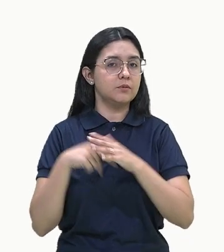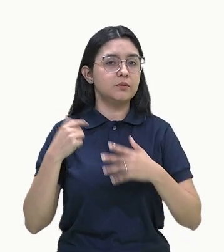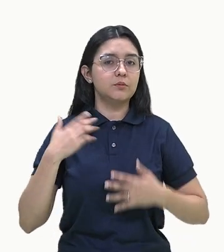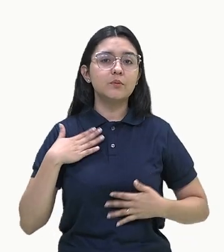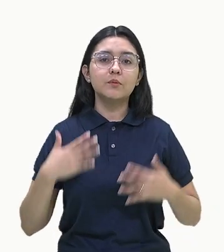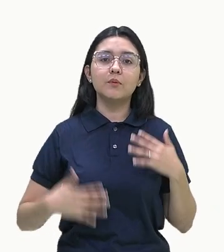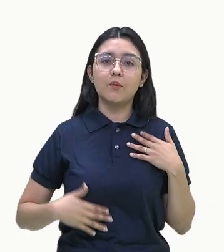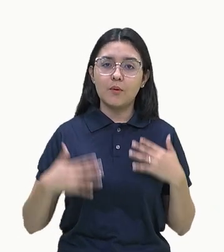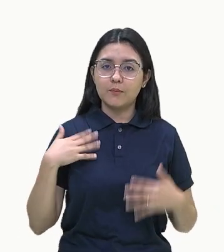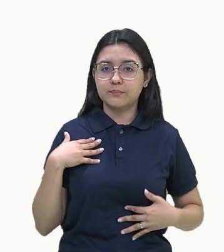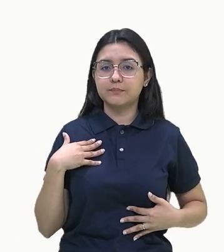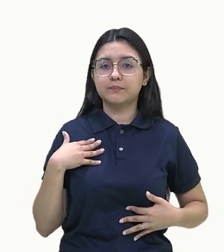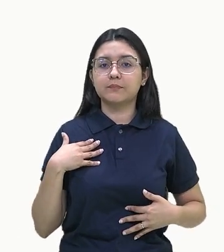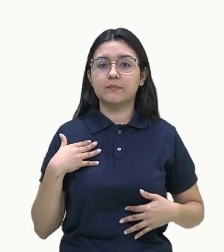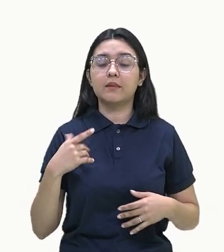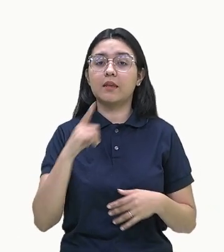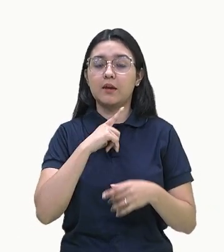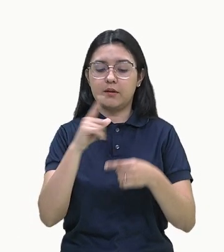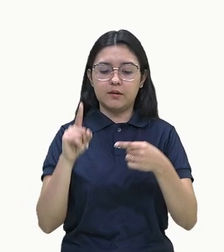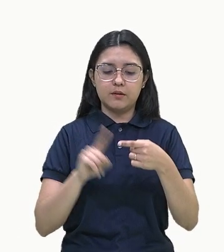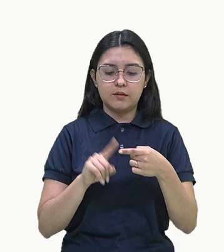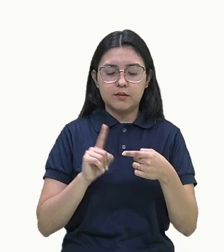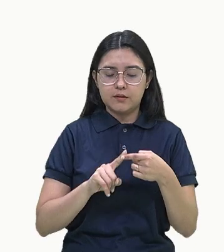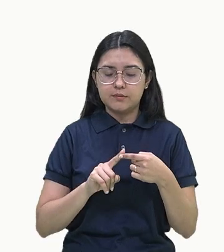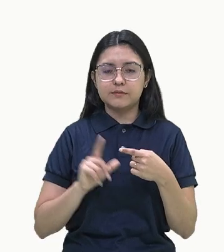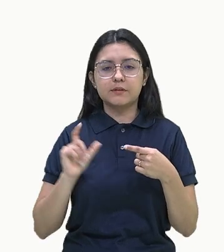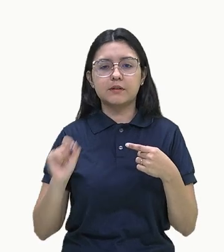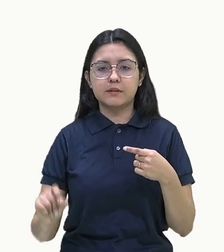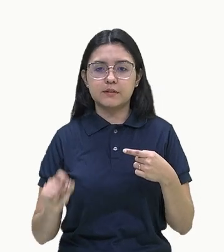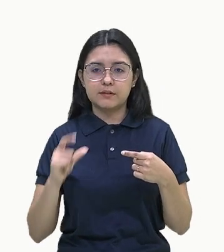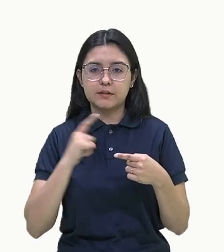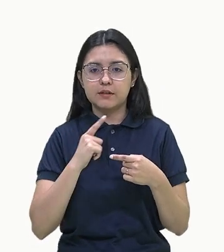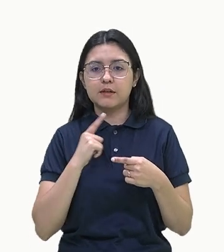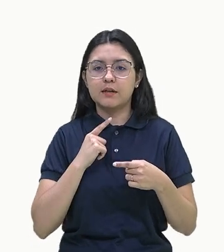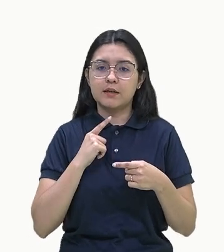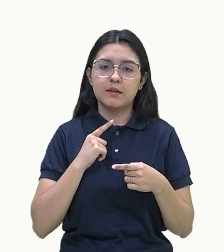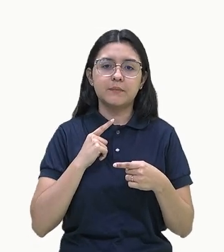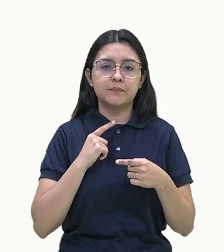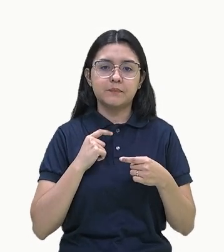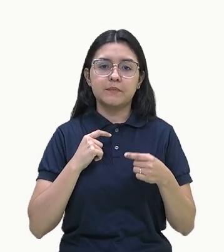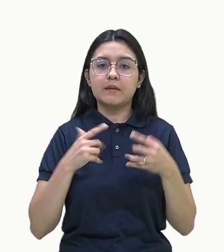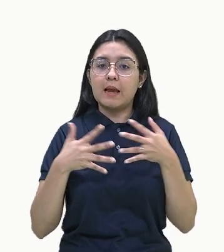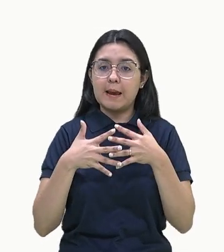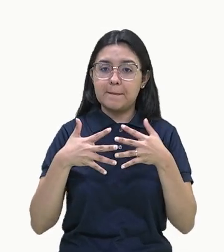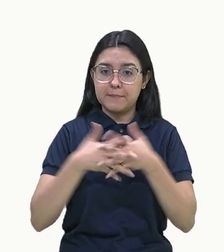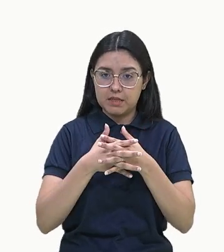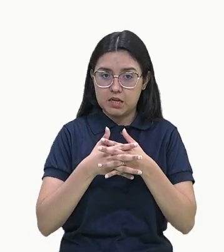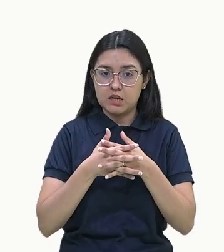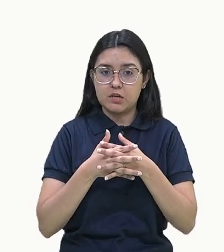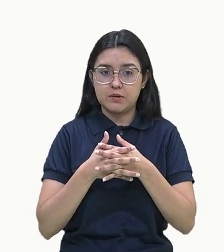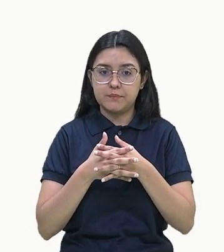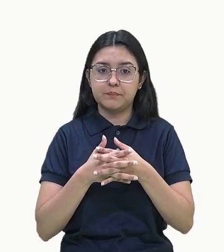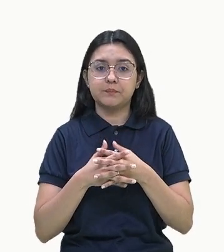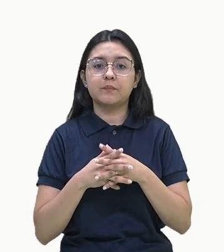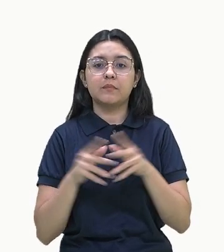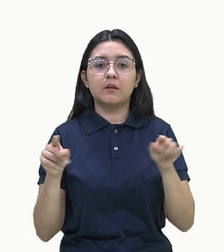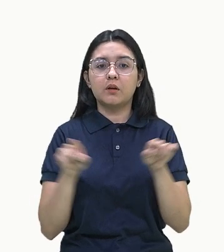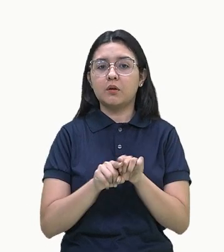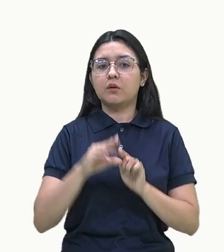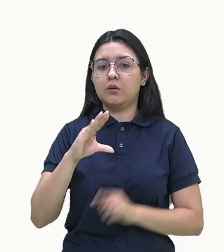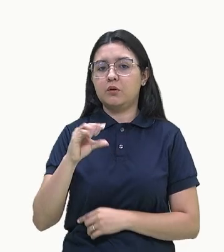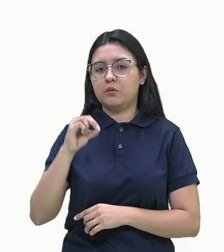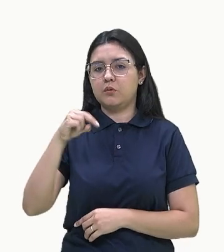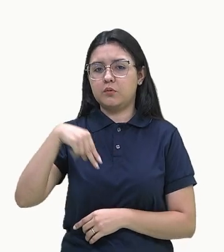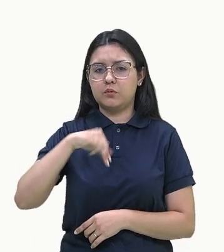né? Juntamente com o tecido epitelial, o tecido conjuntivo e